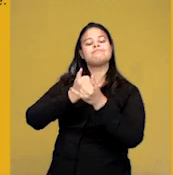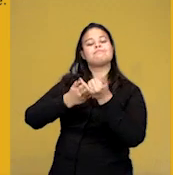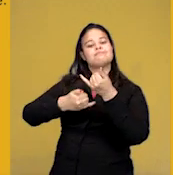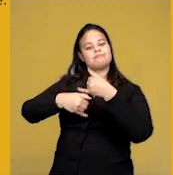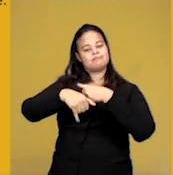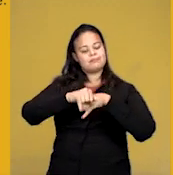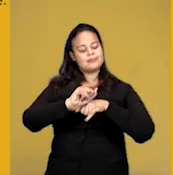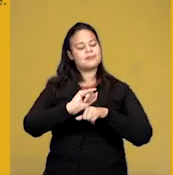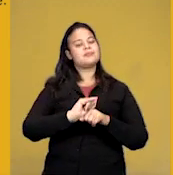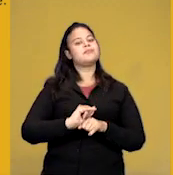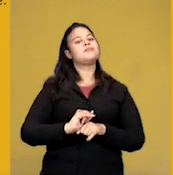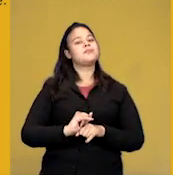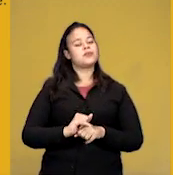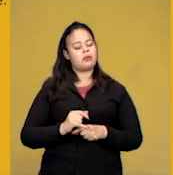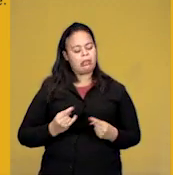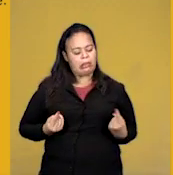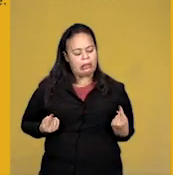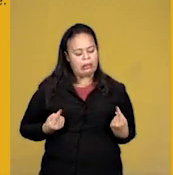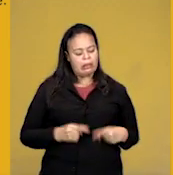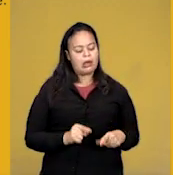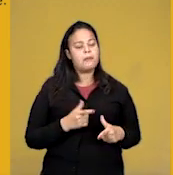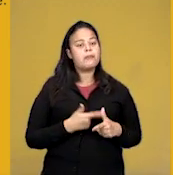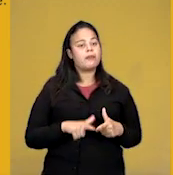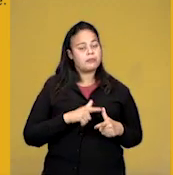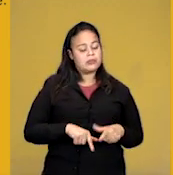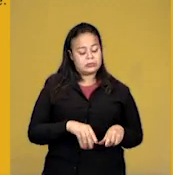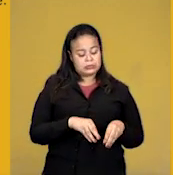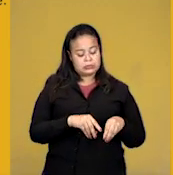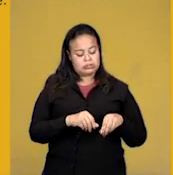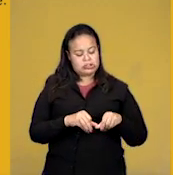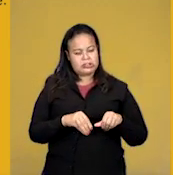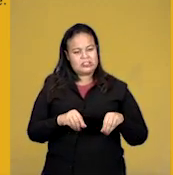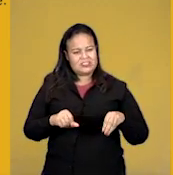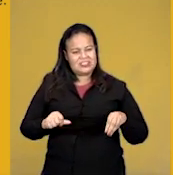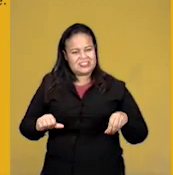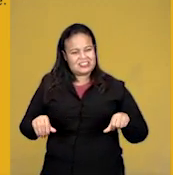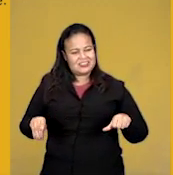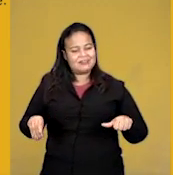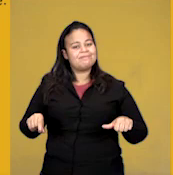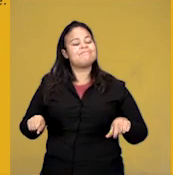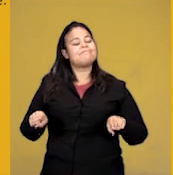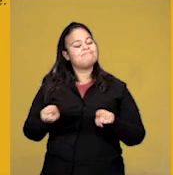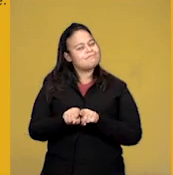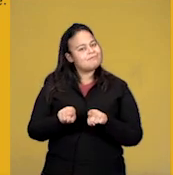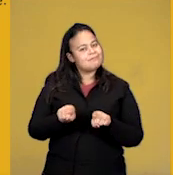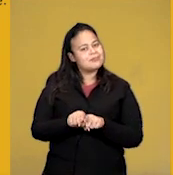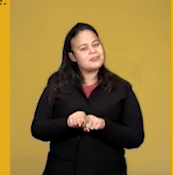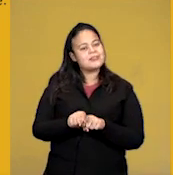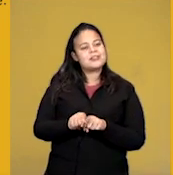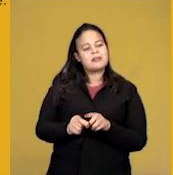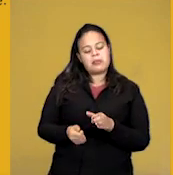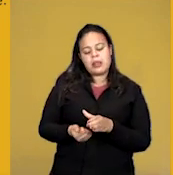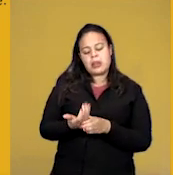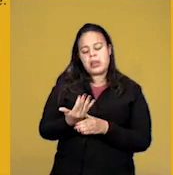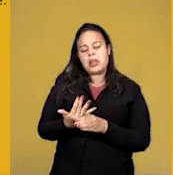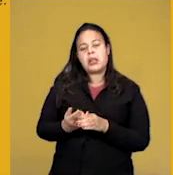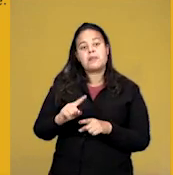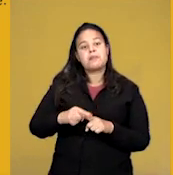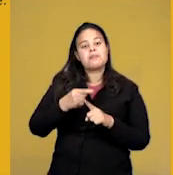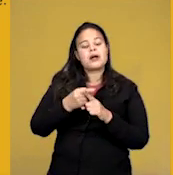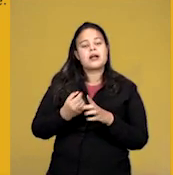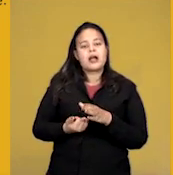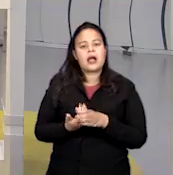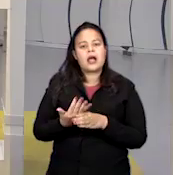muito o solo, tanto na questão da sua fertilidade, quanto na biodiversidade do solo.